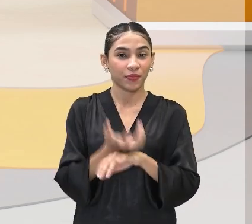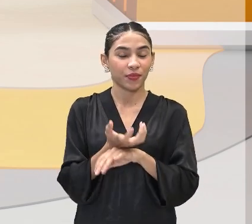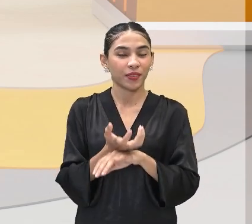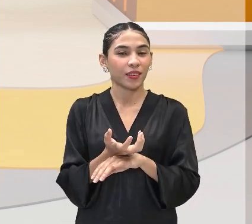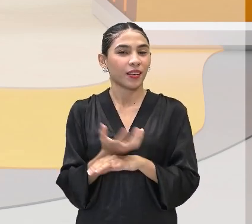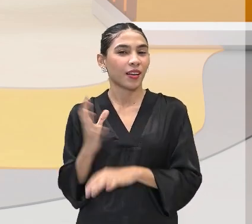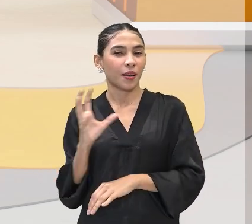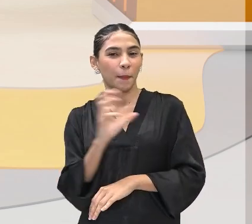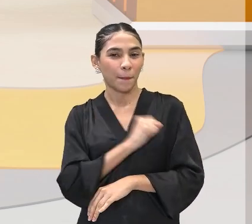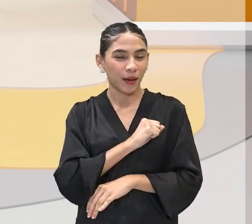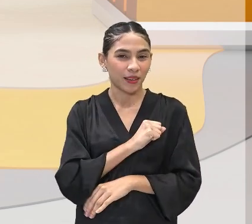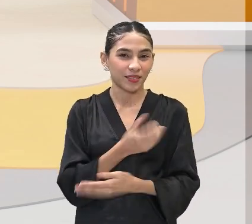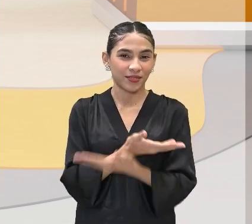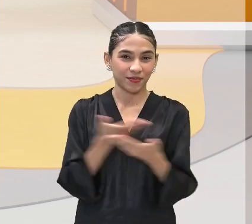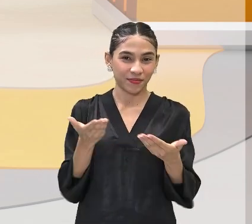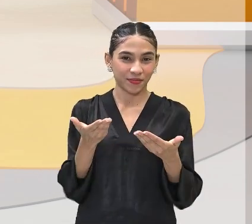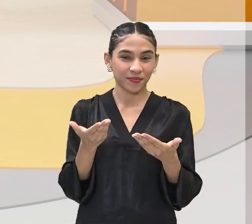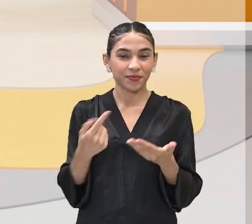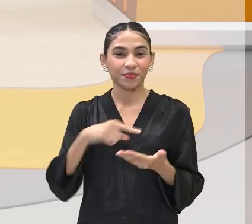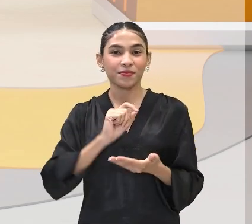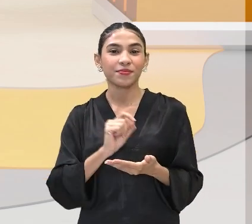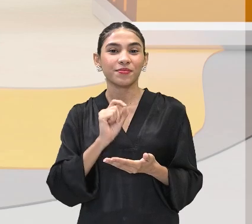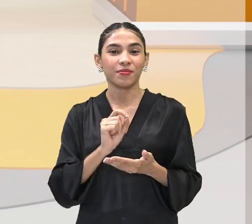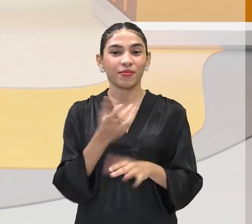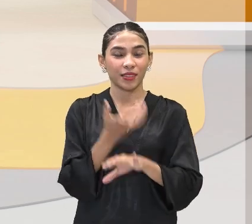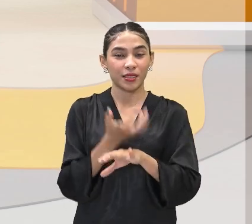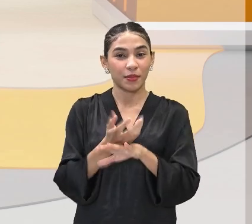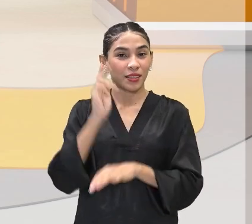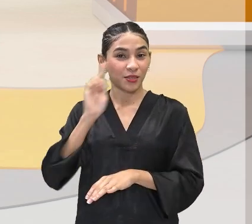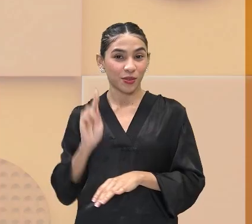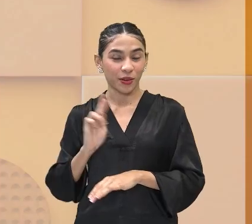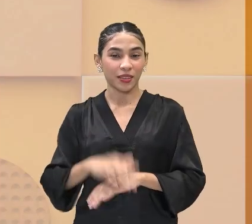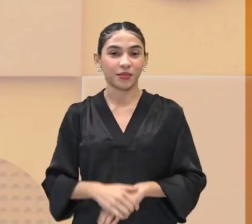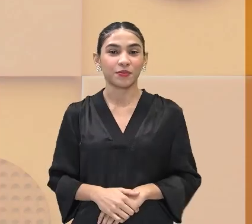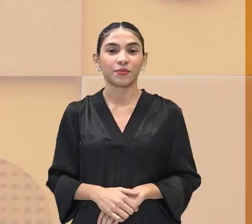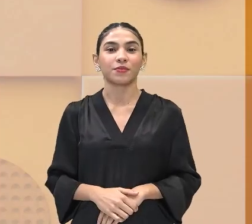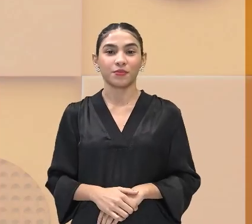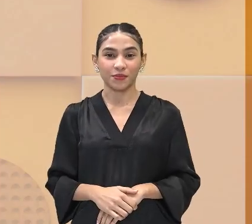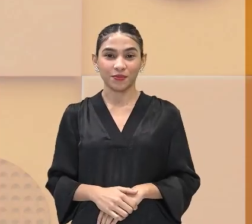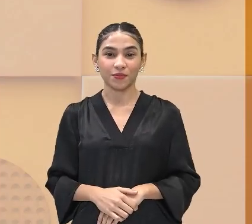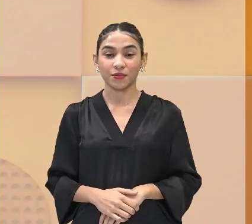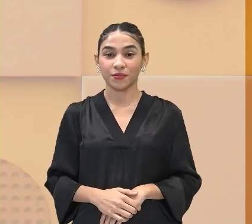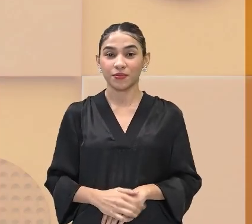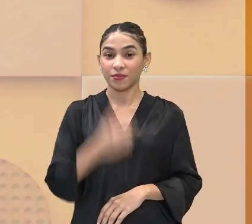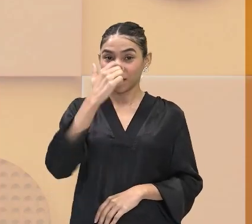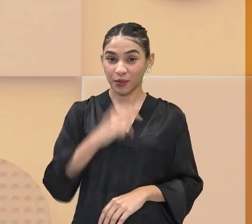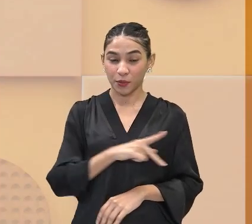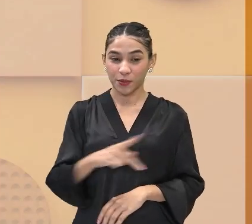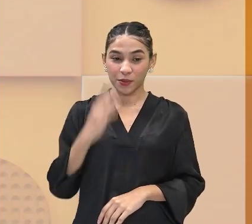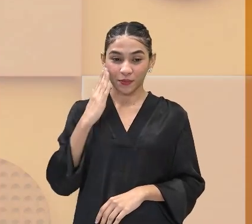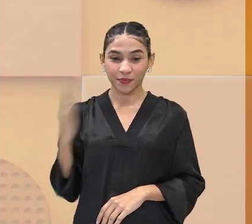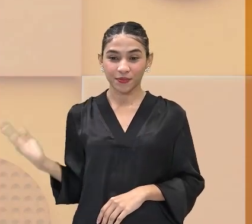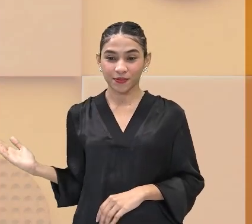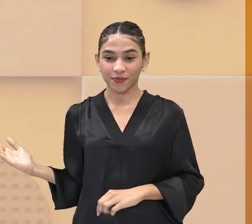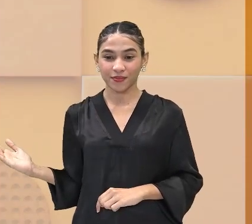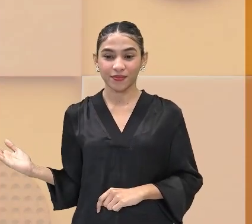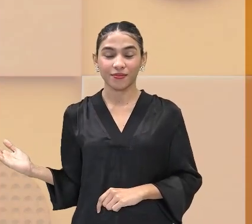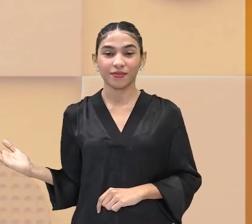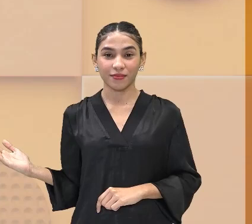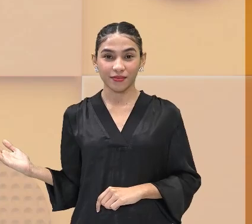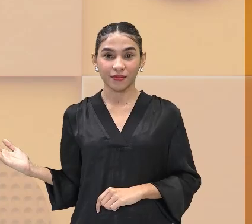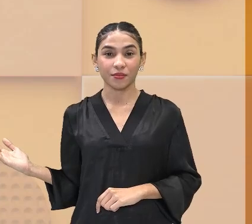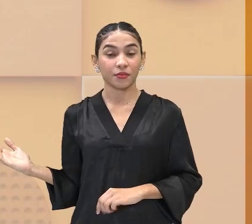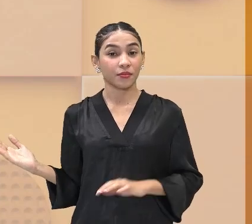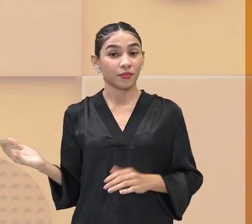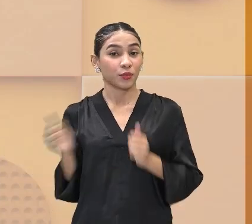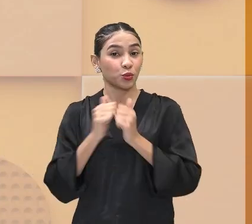tão amado por todos nós, que é o componente de História. Eu sou o professor Ian Souto